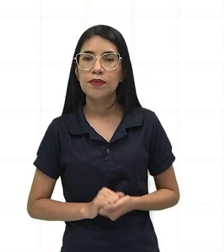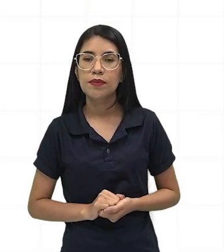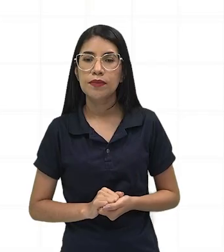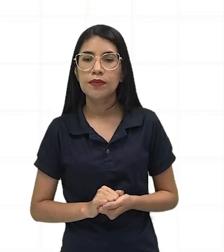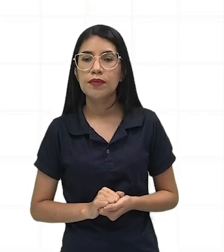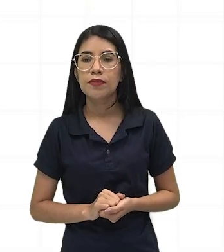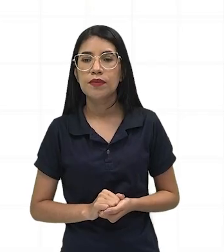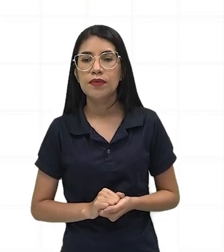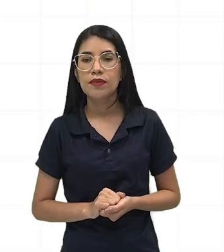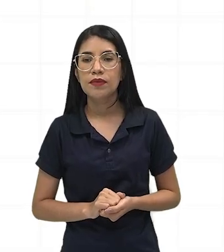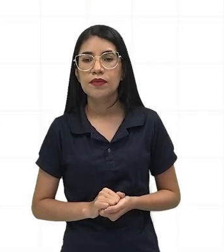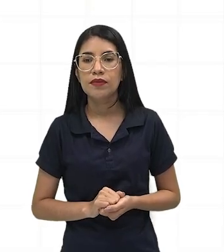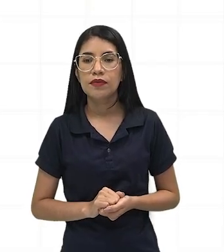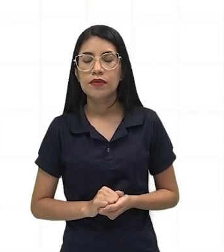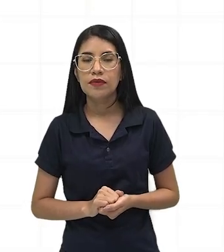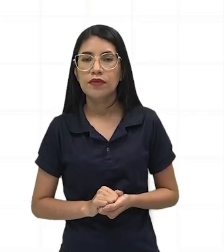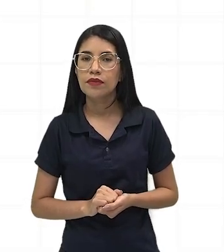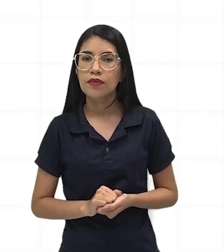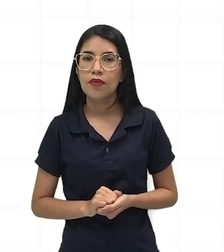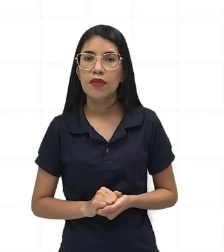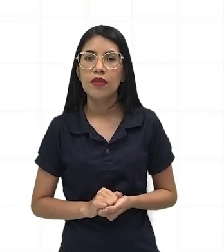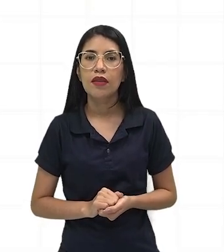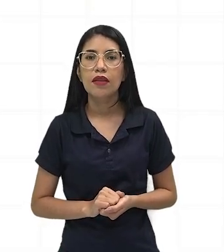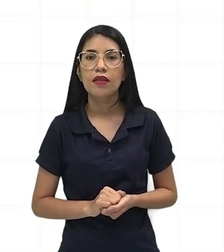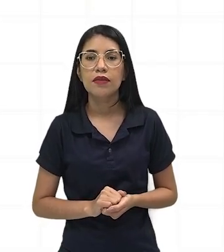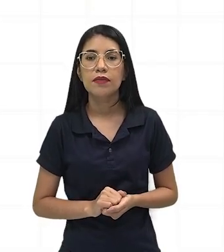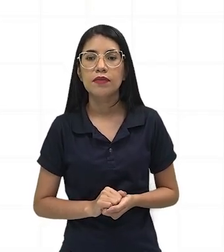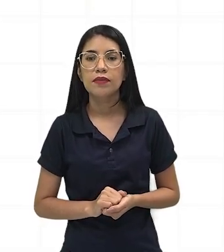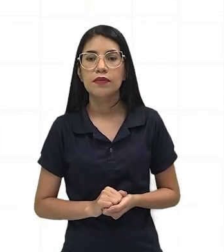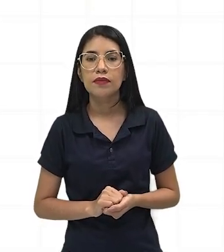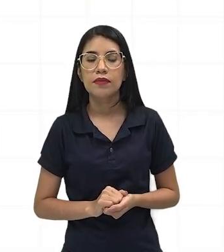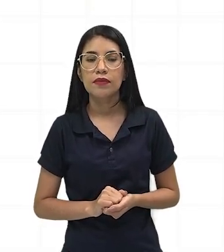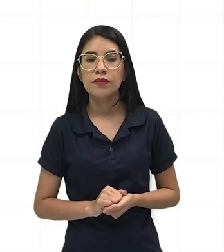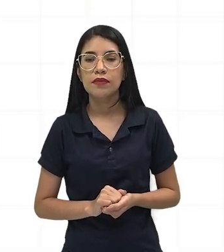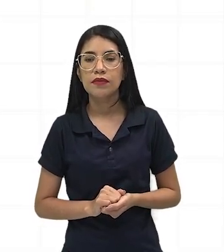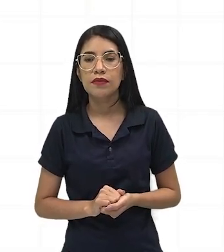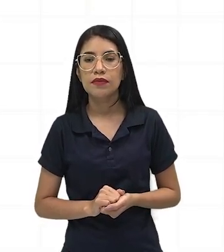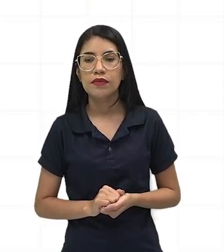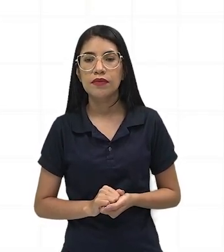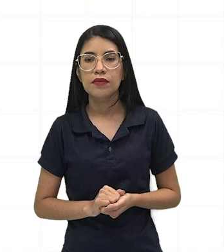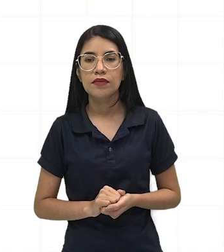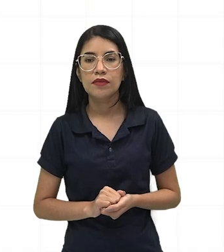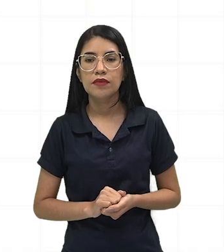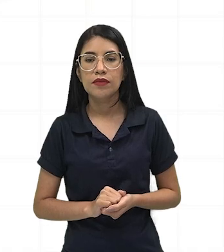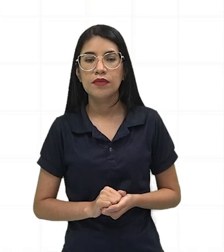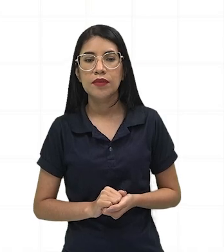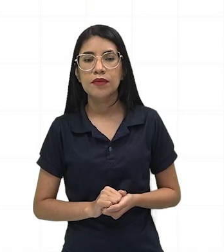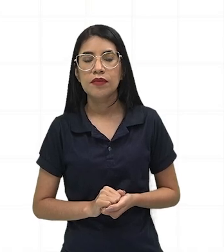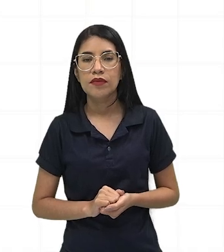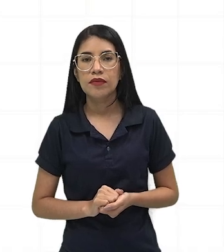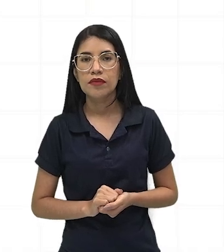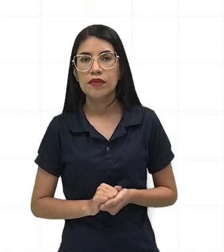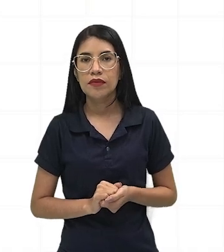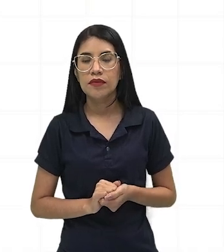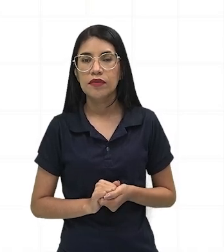meu ângulo de 60 graus, ele era formado, ó, pelo A, ó, meu ponto A,